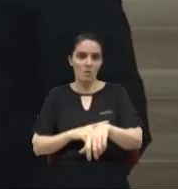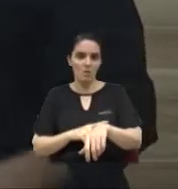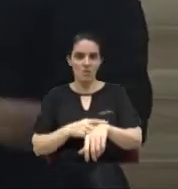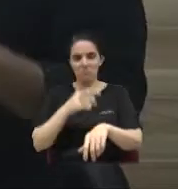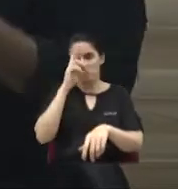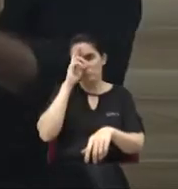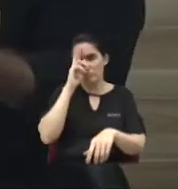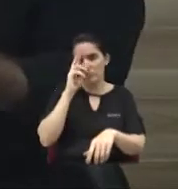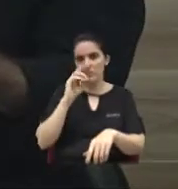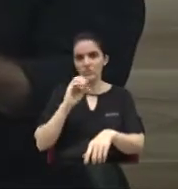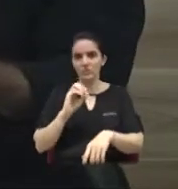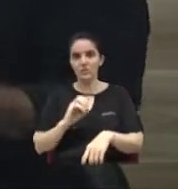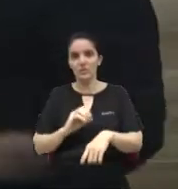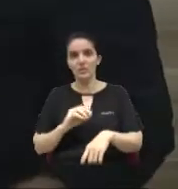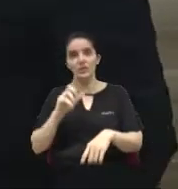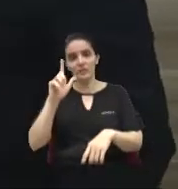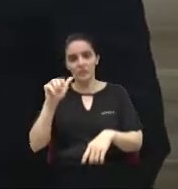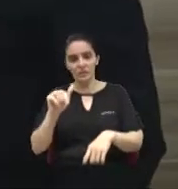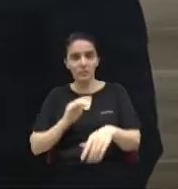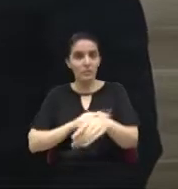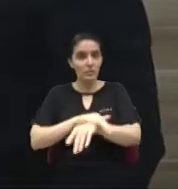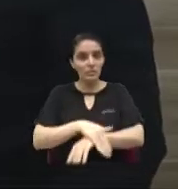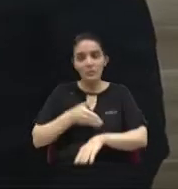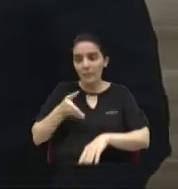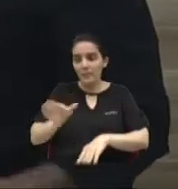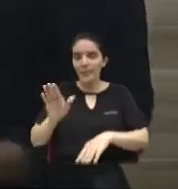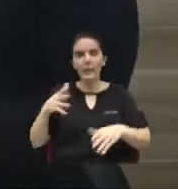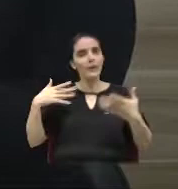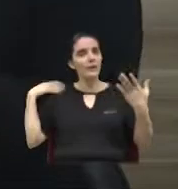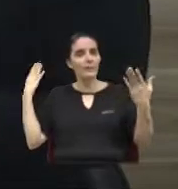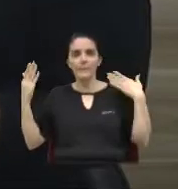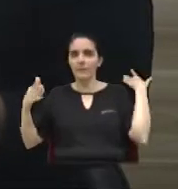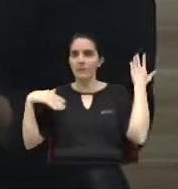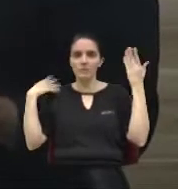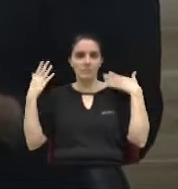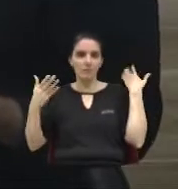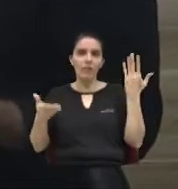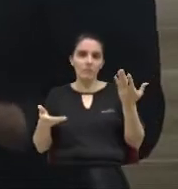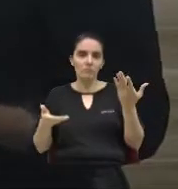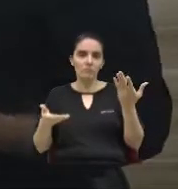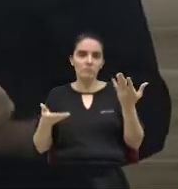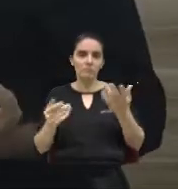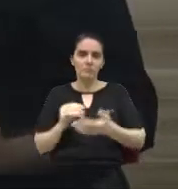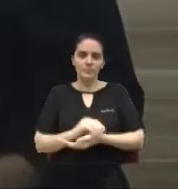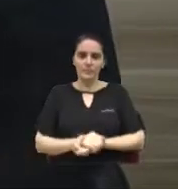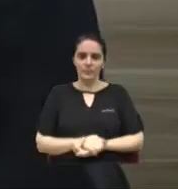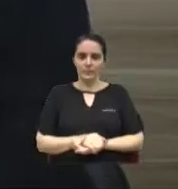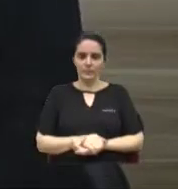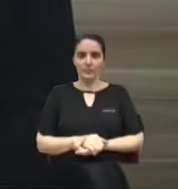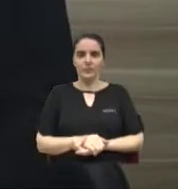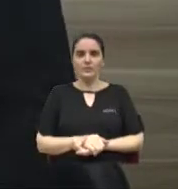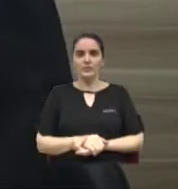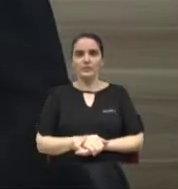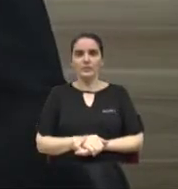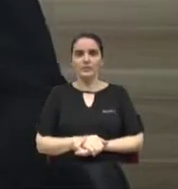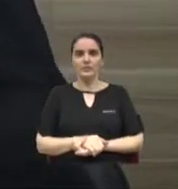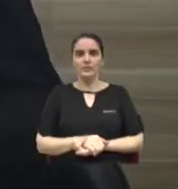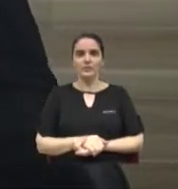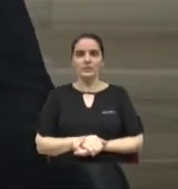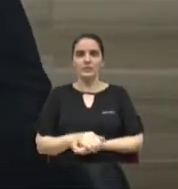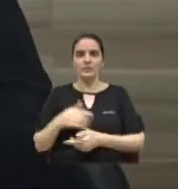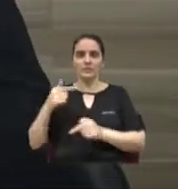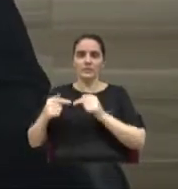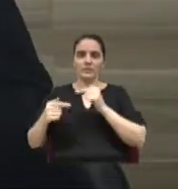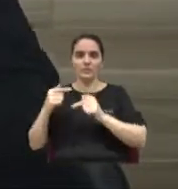pessoa possa ir a algum lugar e fazer parte, ou então absorver a cultura, né? A gente muitas vezes fazer políticas